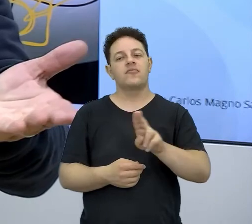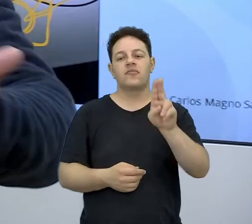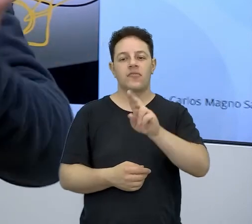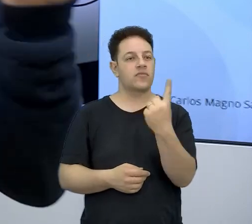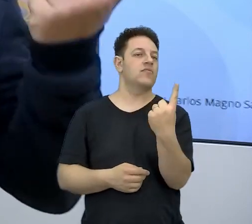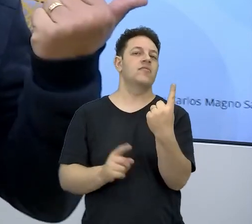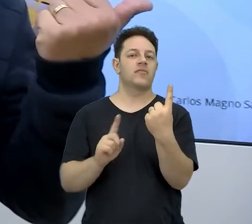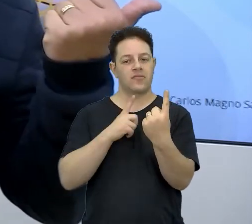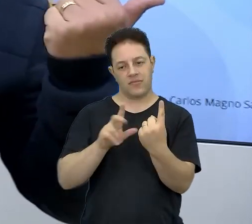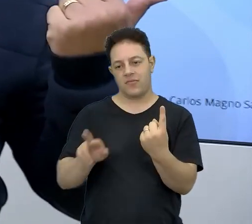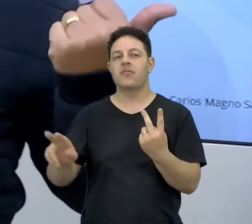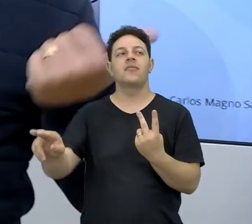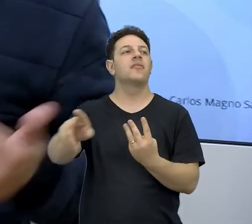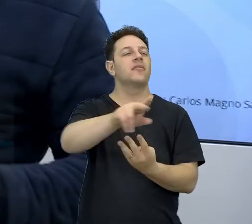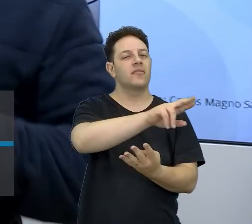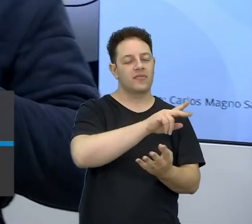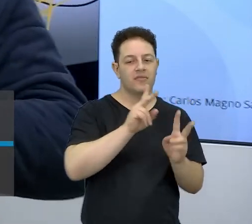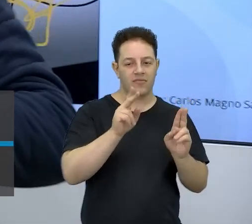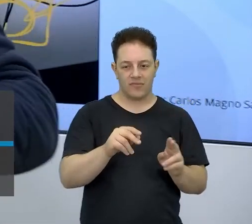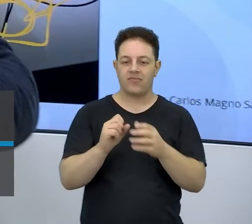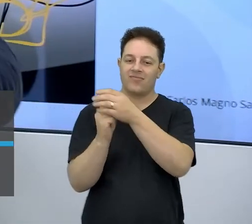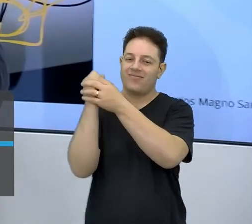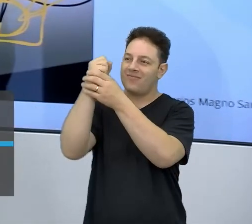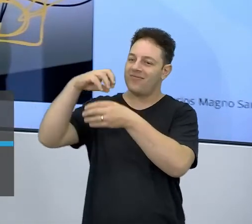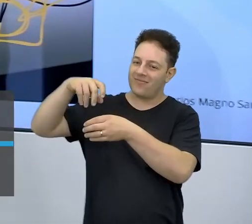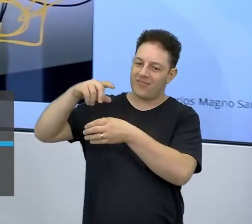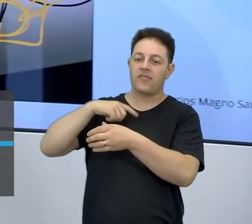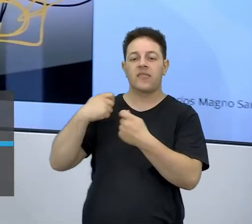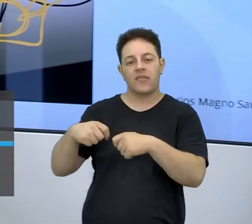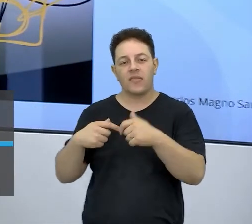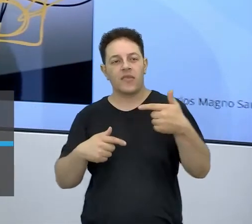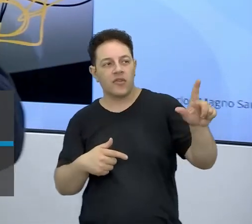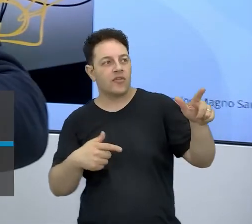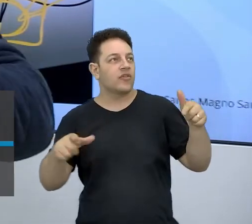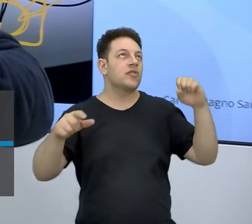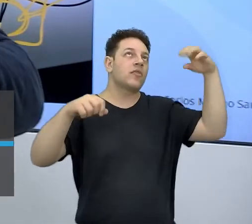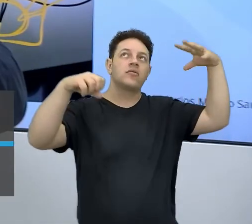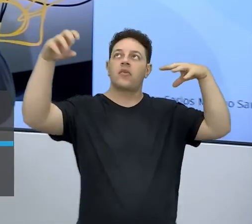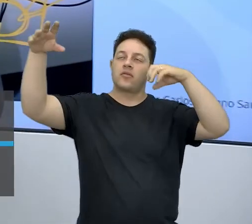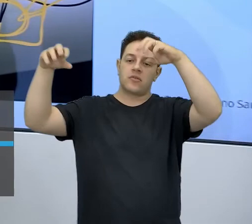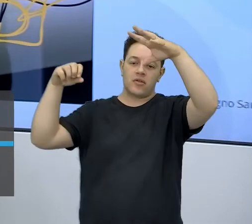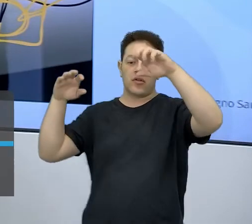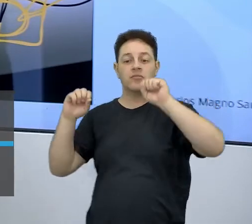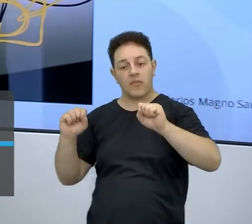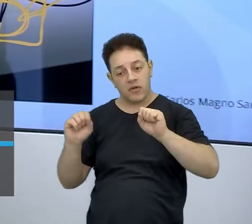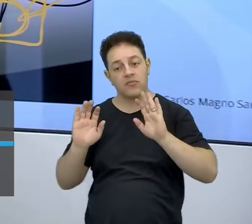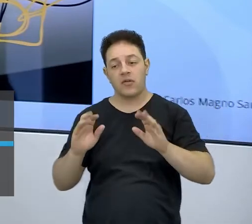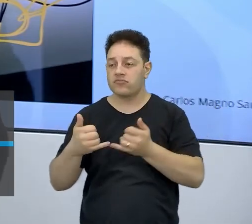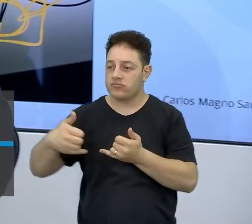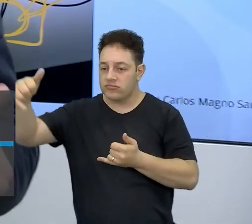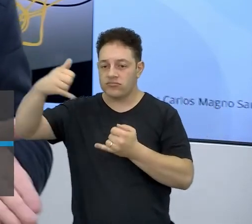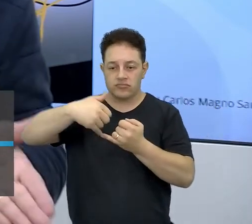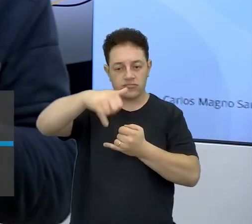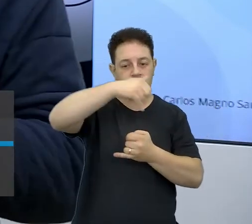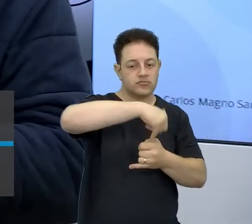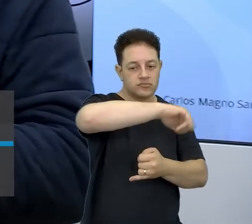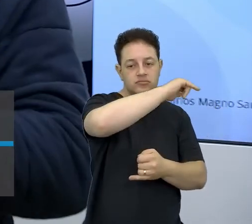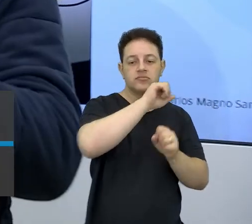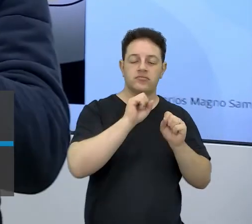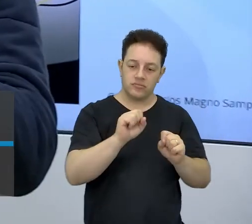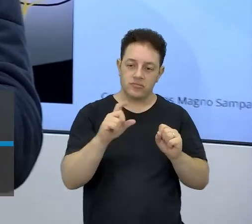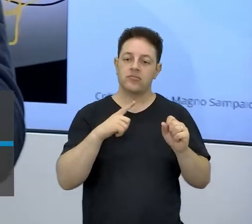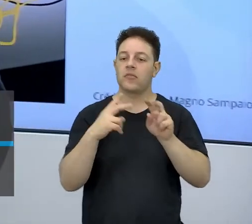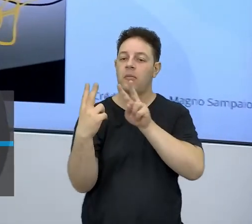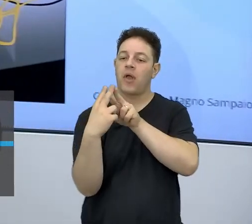lâmpada só, o mesmo problema da lâmpada de Mozart, você vai ter que fazer uma série de ligações ali. Essas ligações elas podem ser em série, em